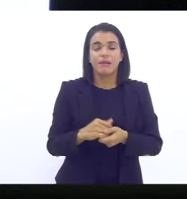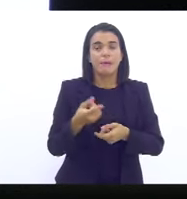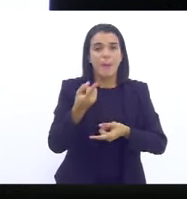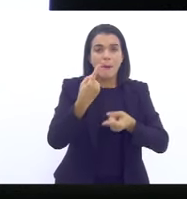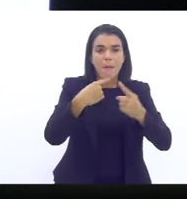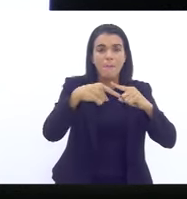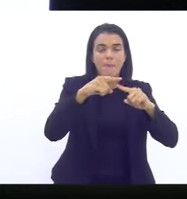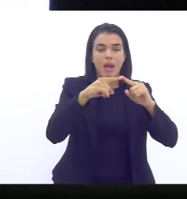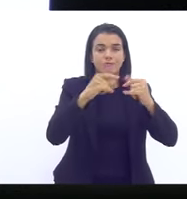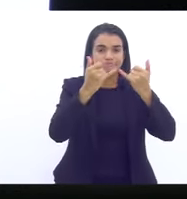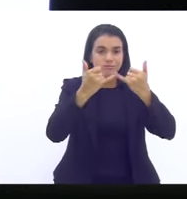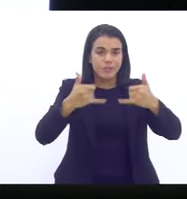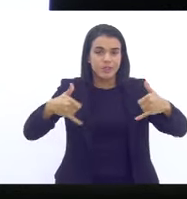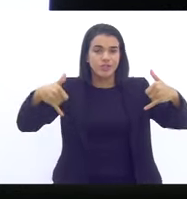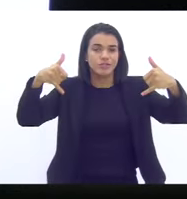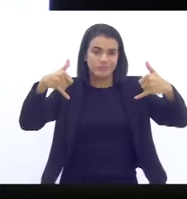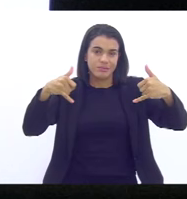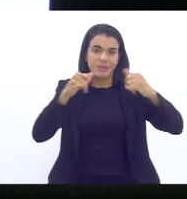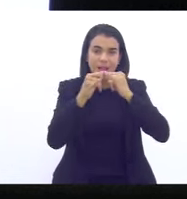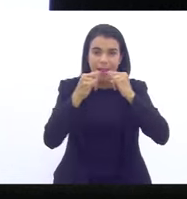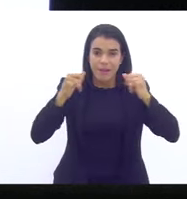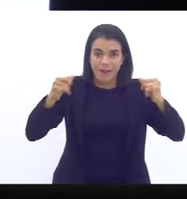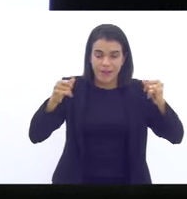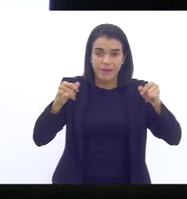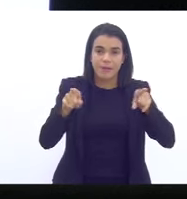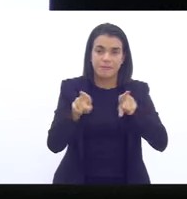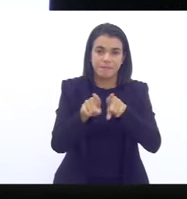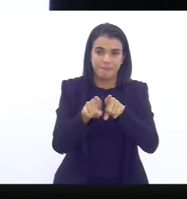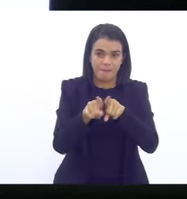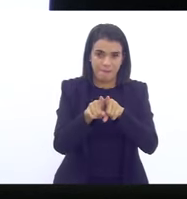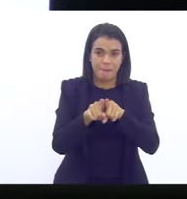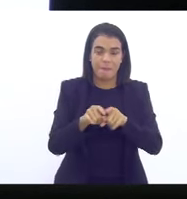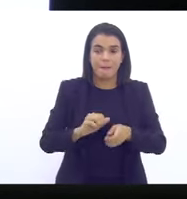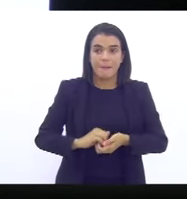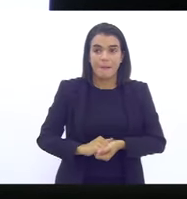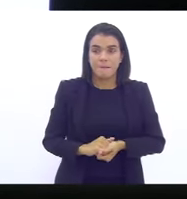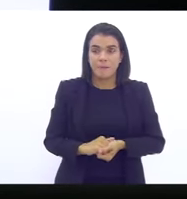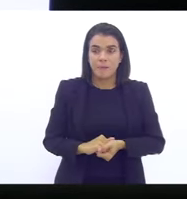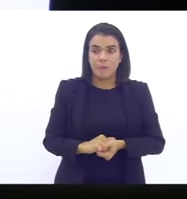de rede e outras características inerentes à concessão.